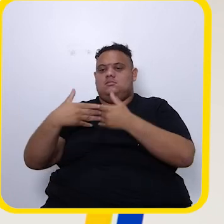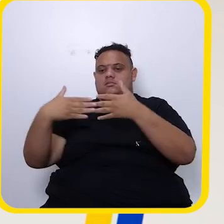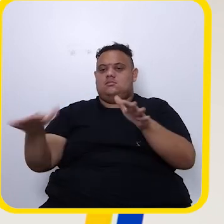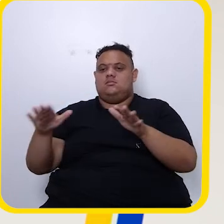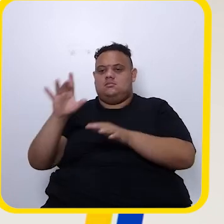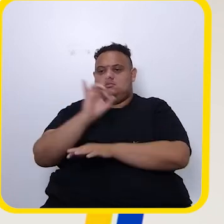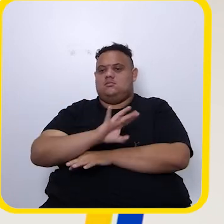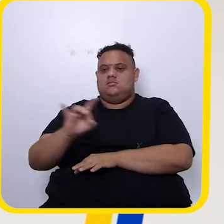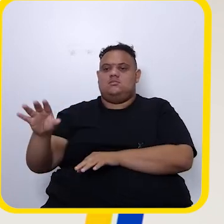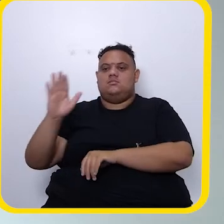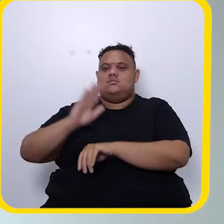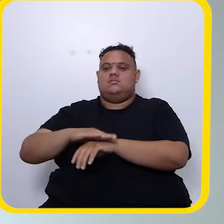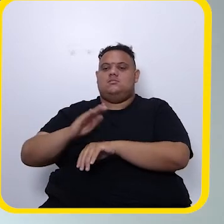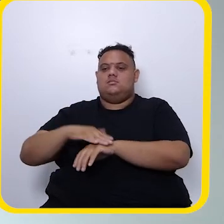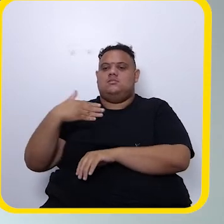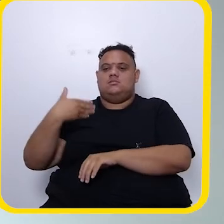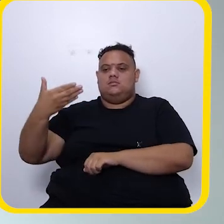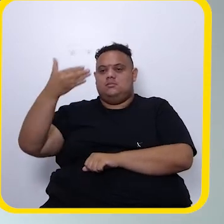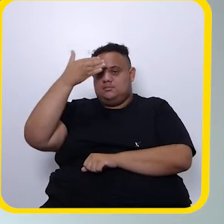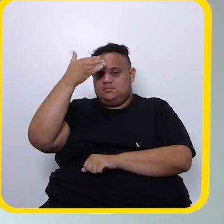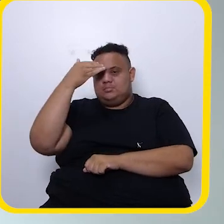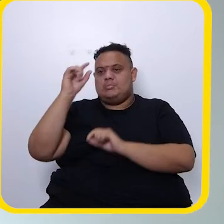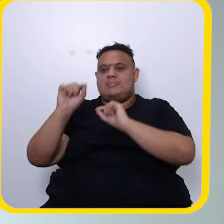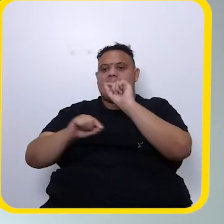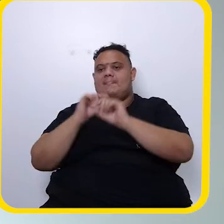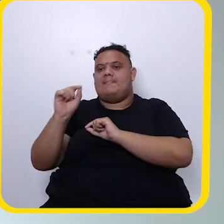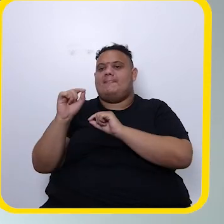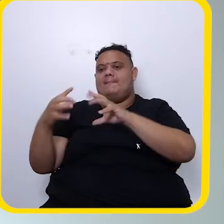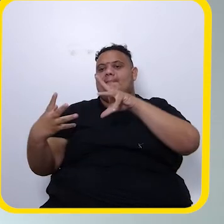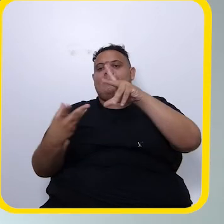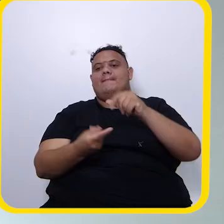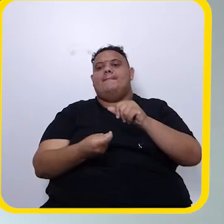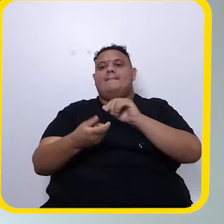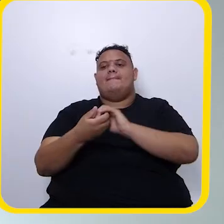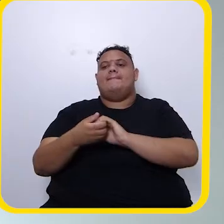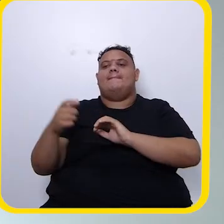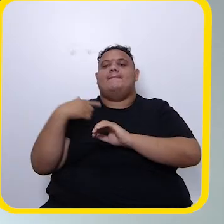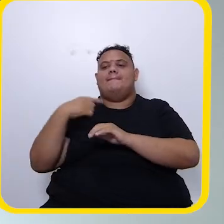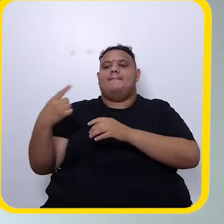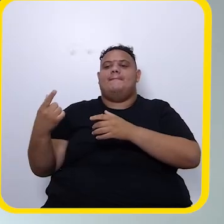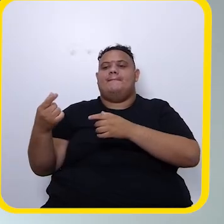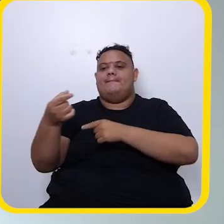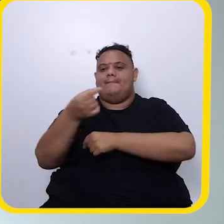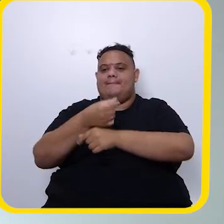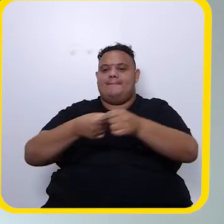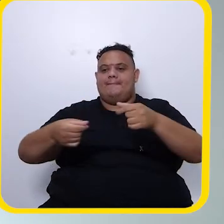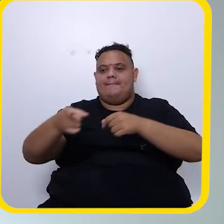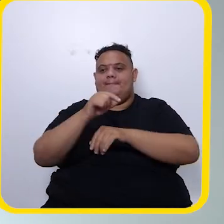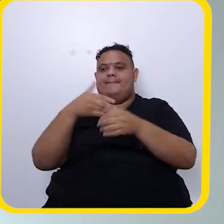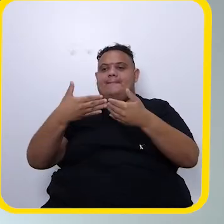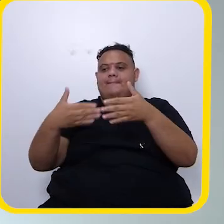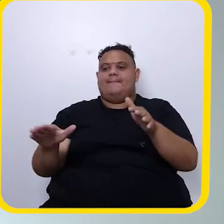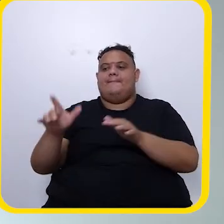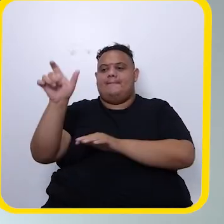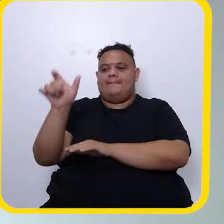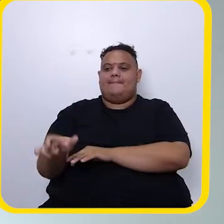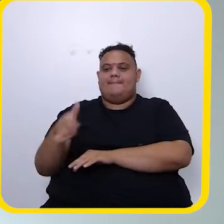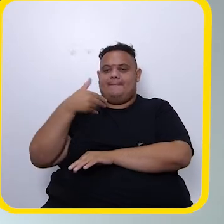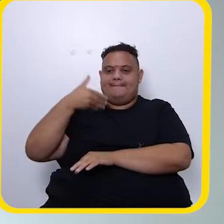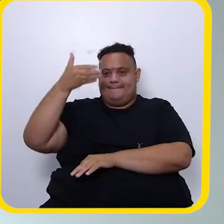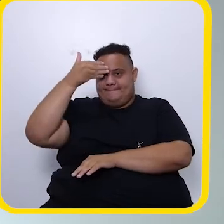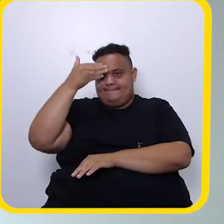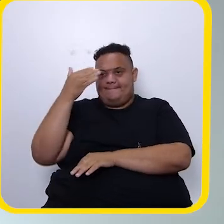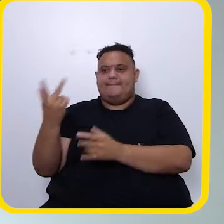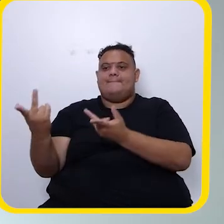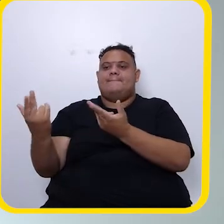essa abertura cada vez maior de Cuba, né, para o mundo capitalista, né, esse mundo que vai se abrindo